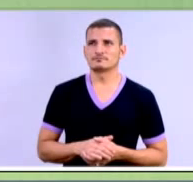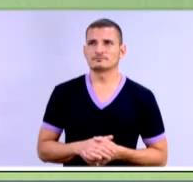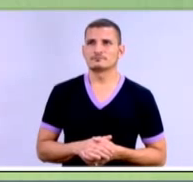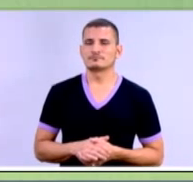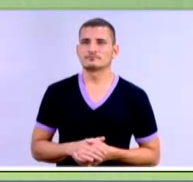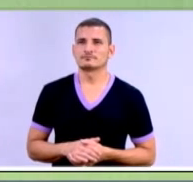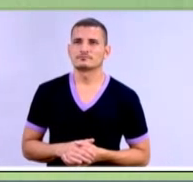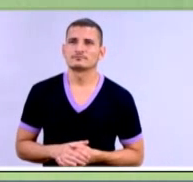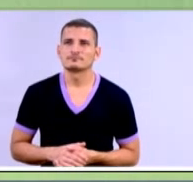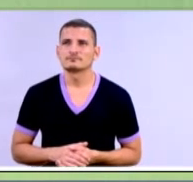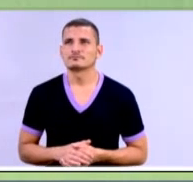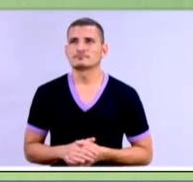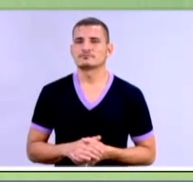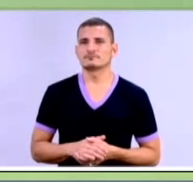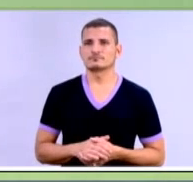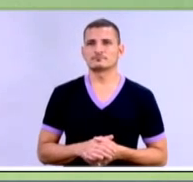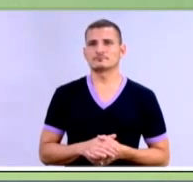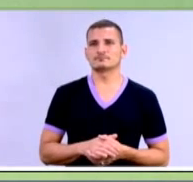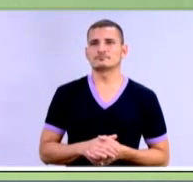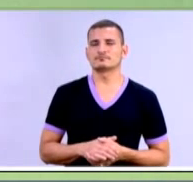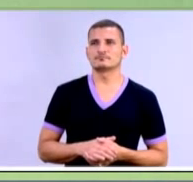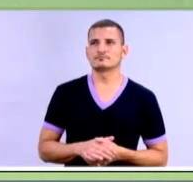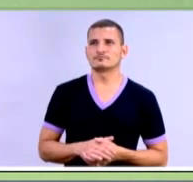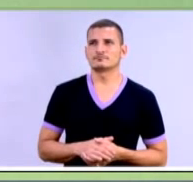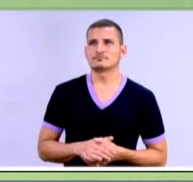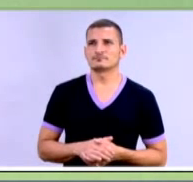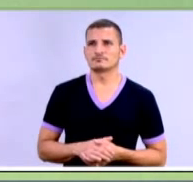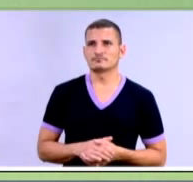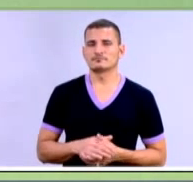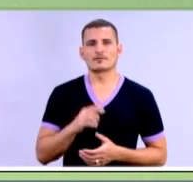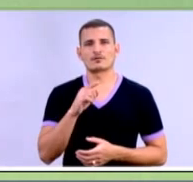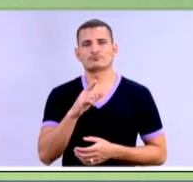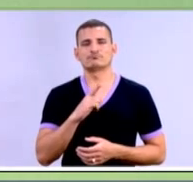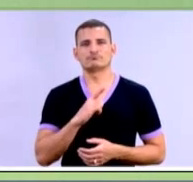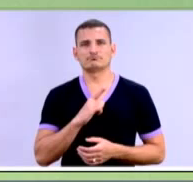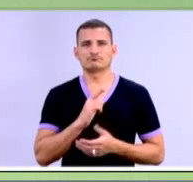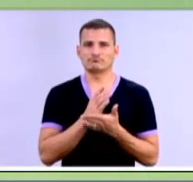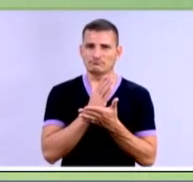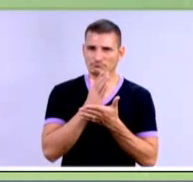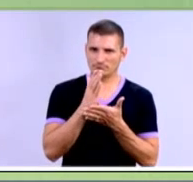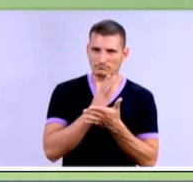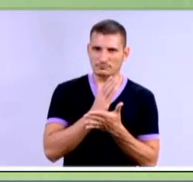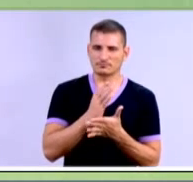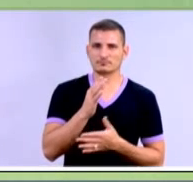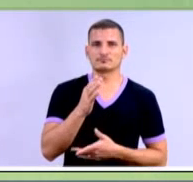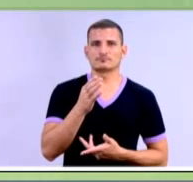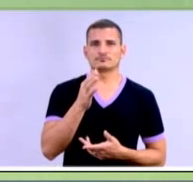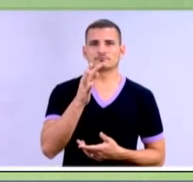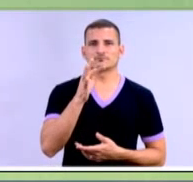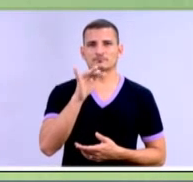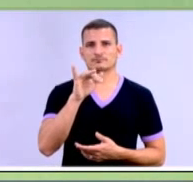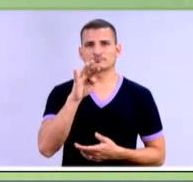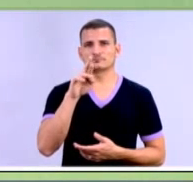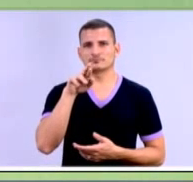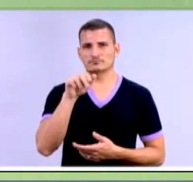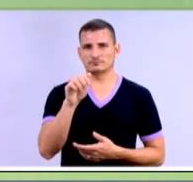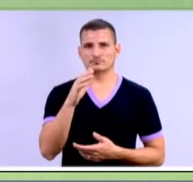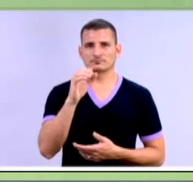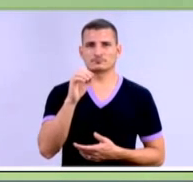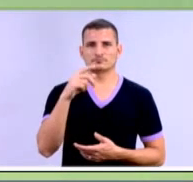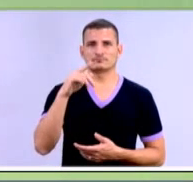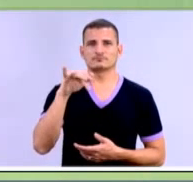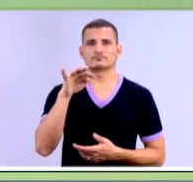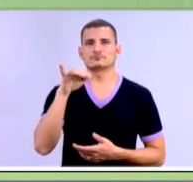Bom, e aí então nós temos alguns tipos de fibra ótica. A monomodo, que ela tem